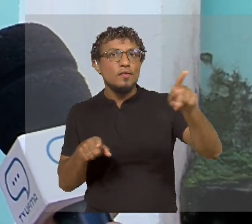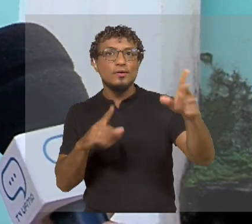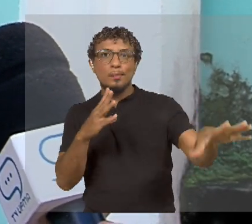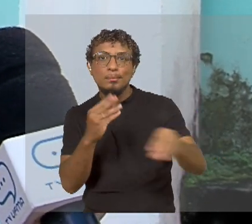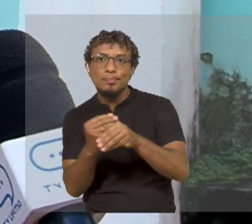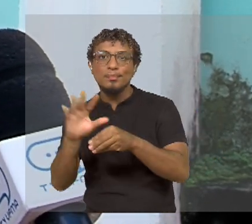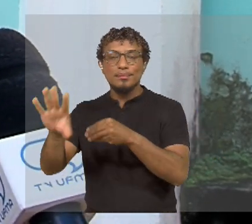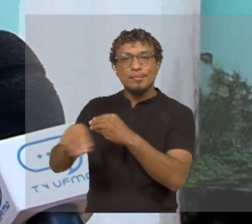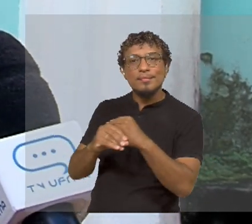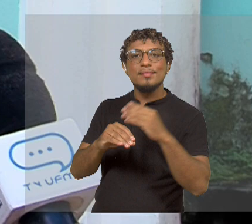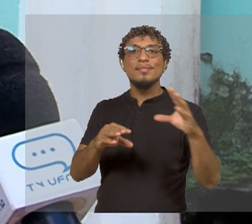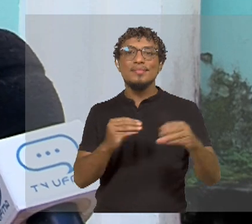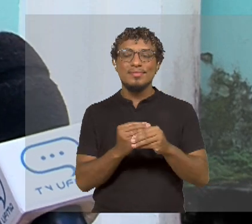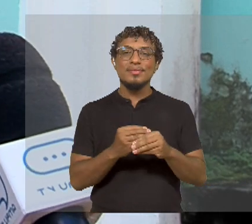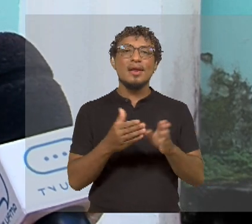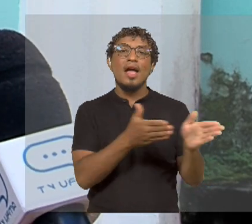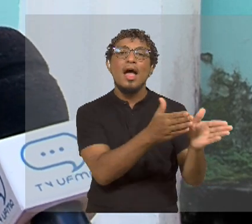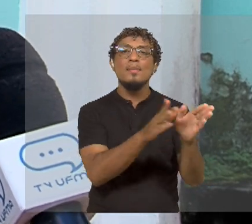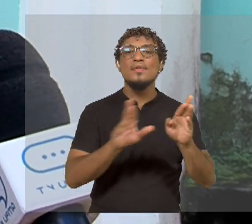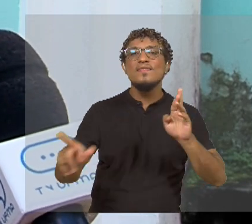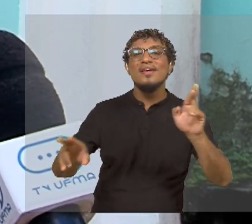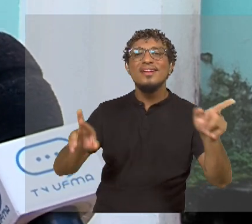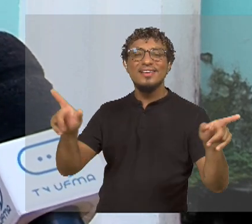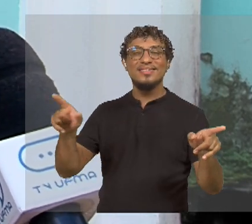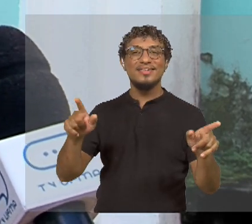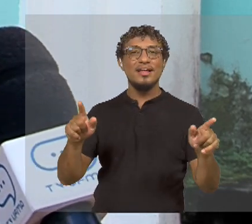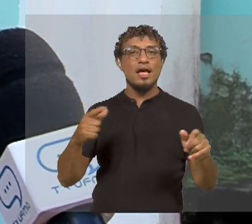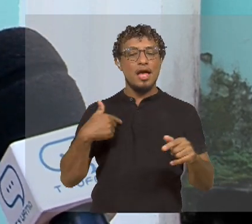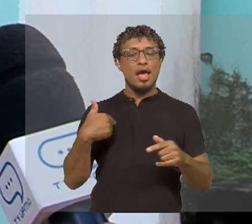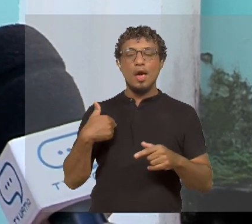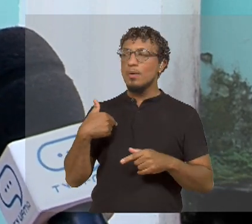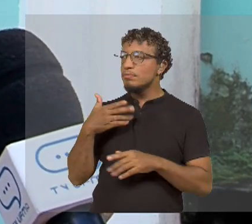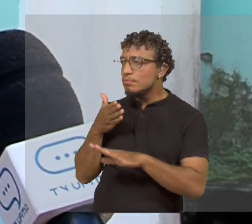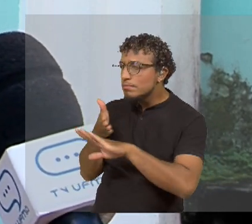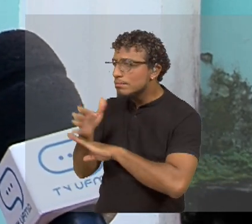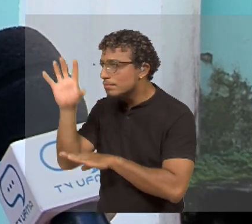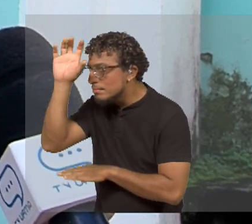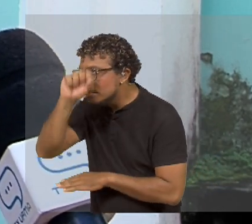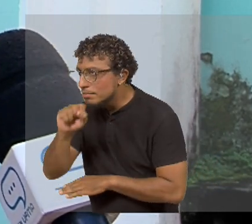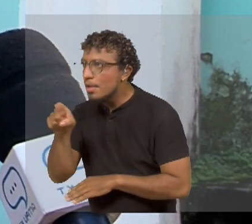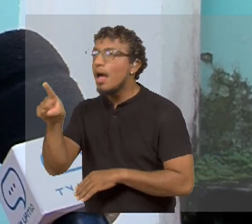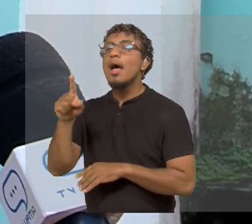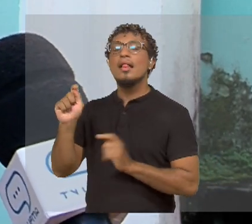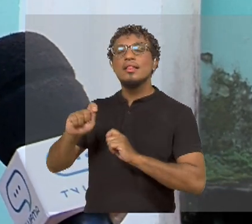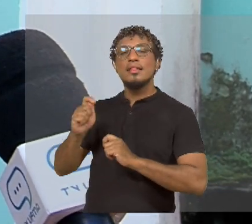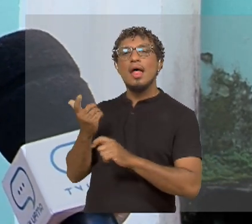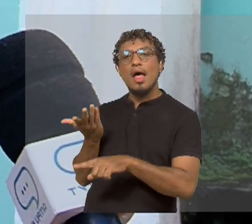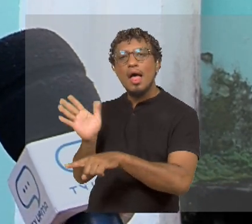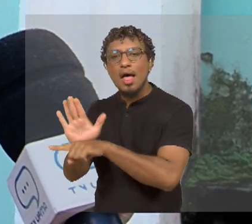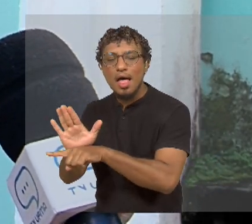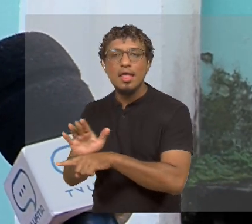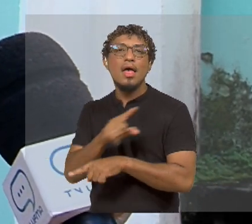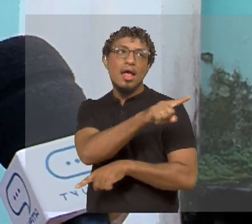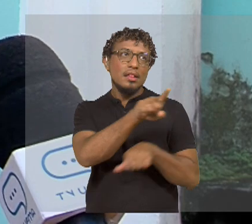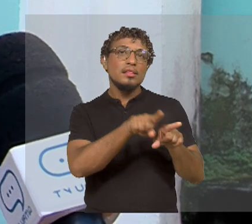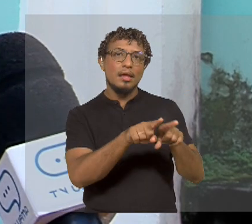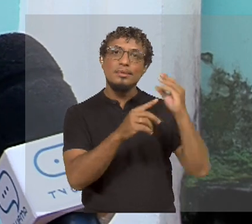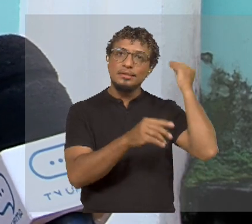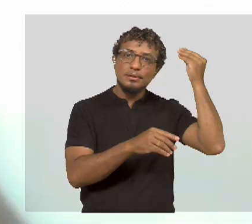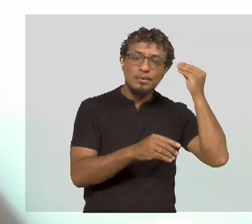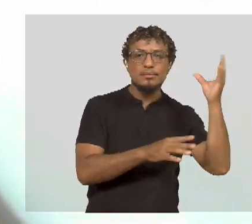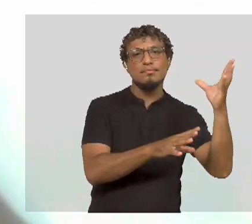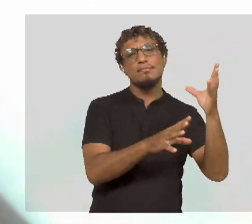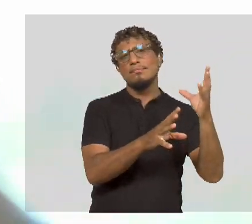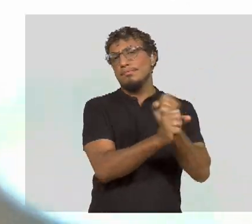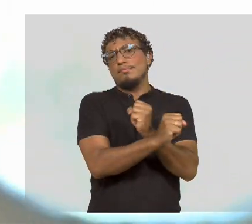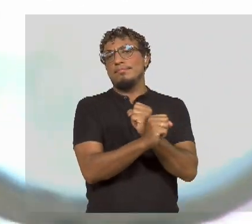num caminho diferente. Então, acho que por onde eu percorri, eu tinha alguma coisa para acrescentar, e onde eles também chegaram para percorrer e também tiveram algo para acrescentar de forma